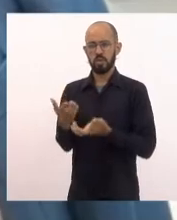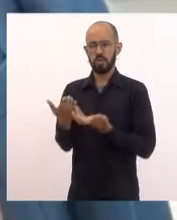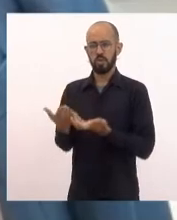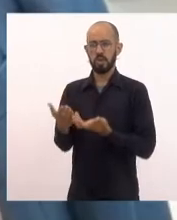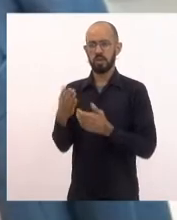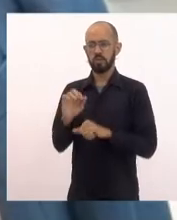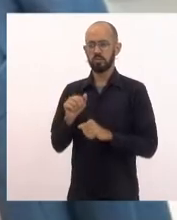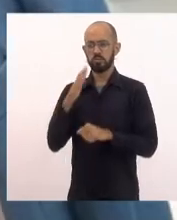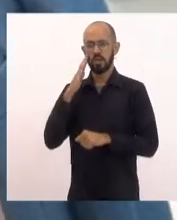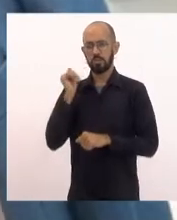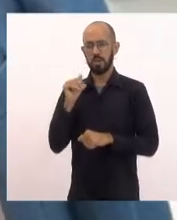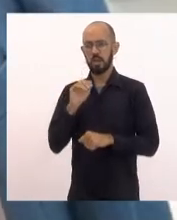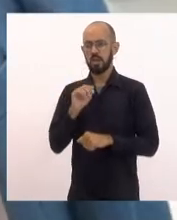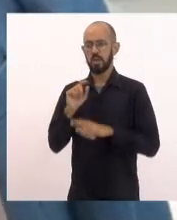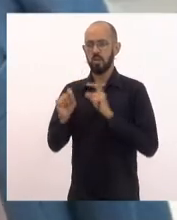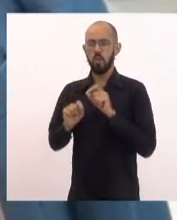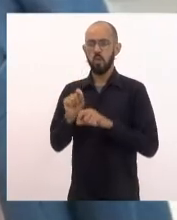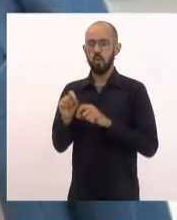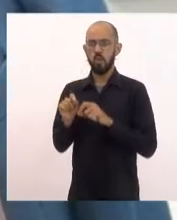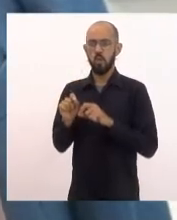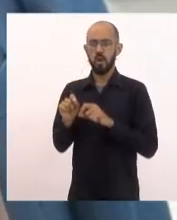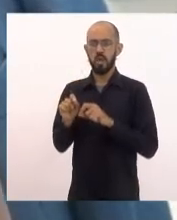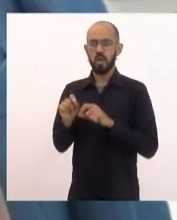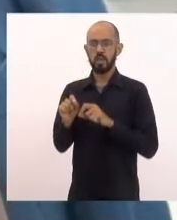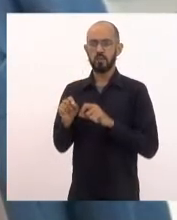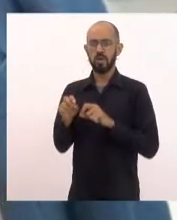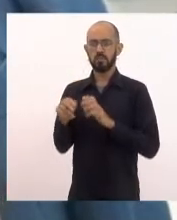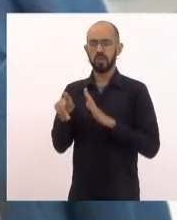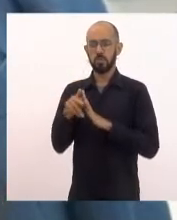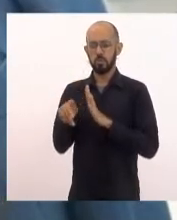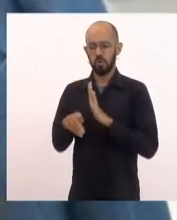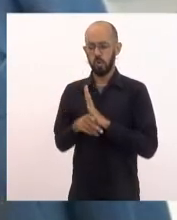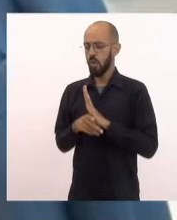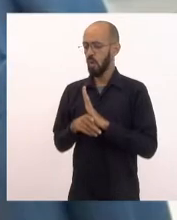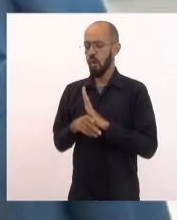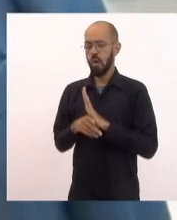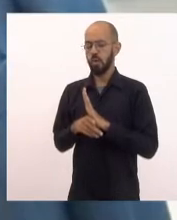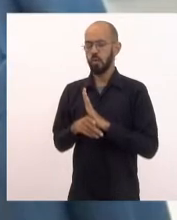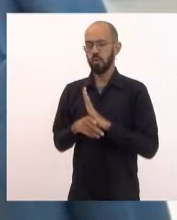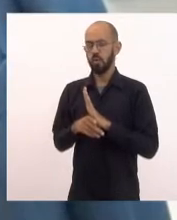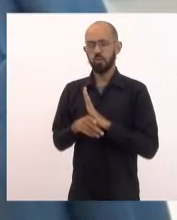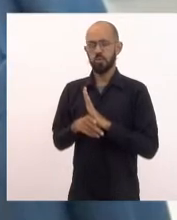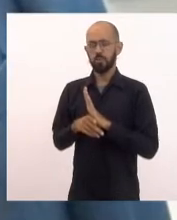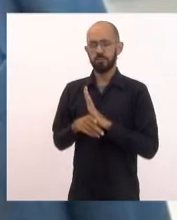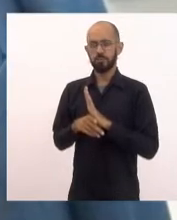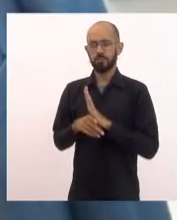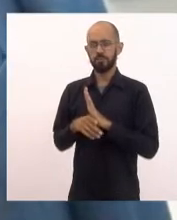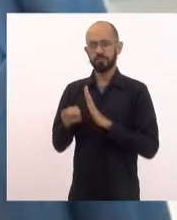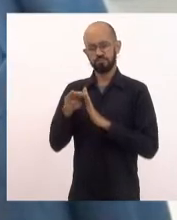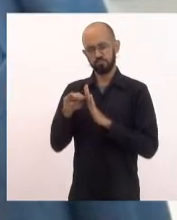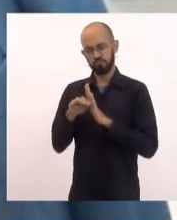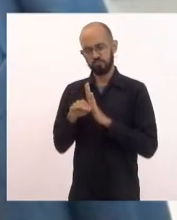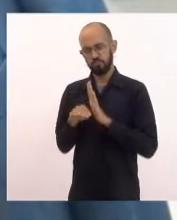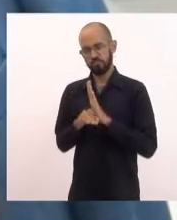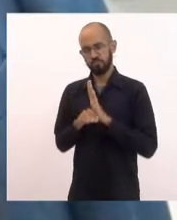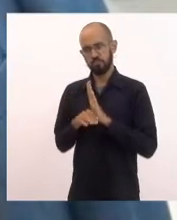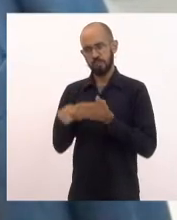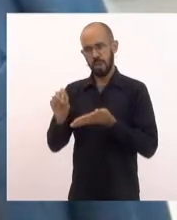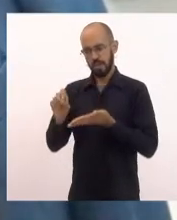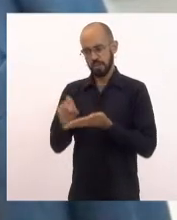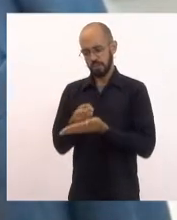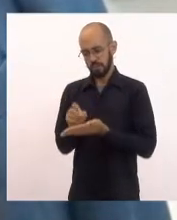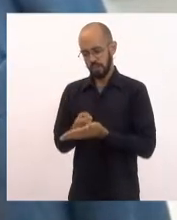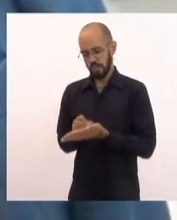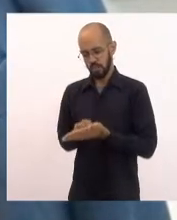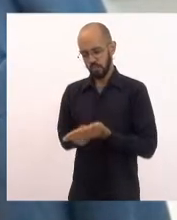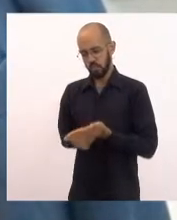como ficará o protocolo de funcionamento em relação a coleta de assinaturas,